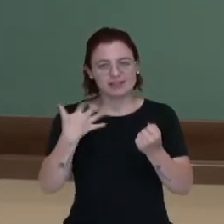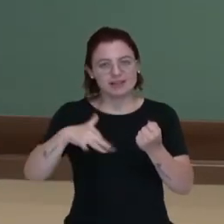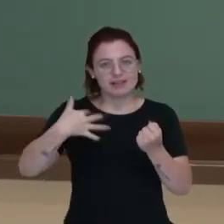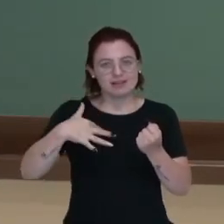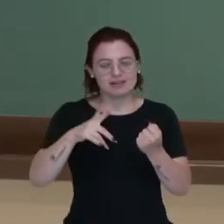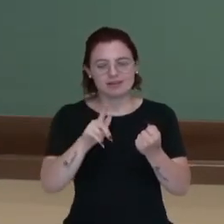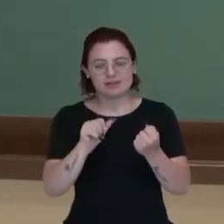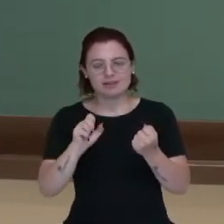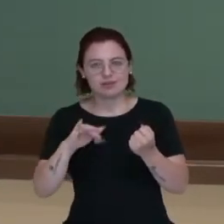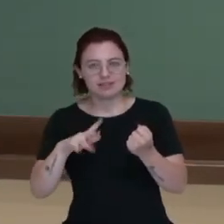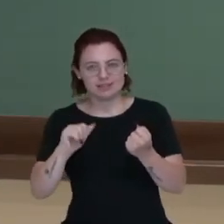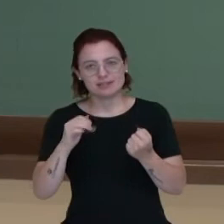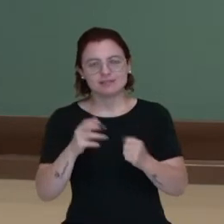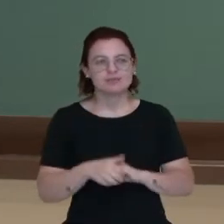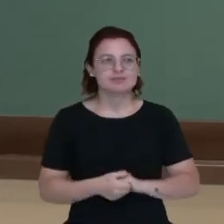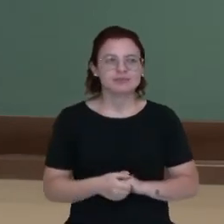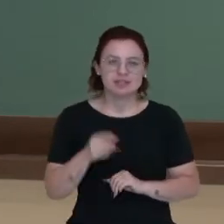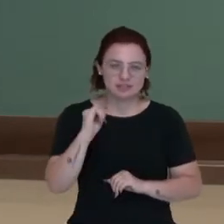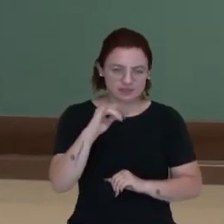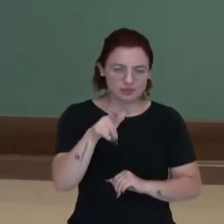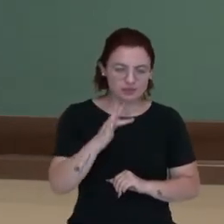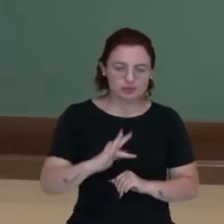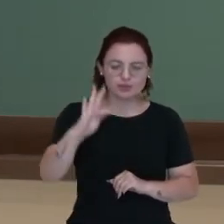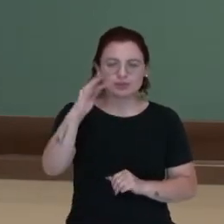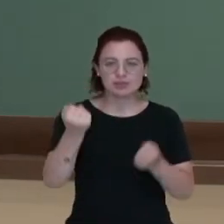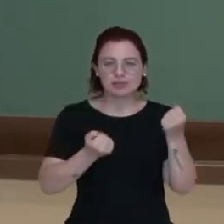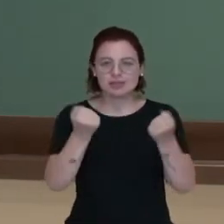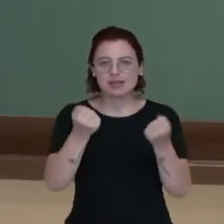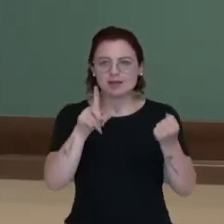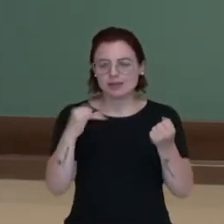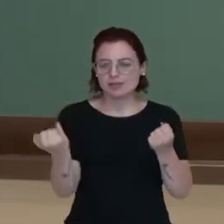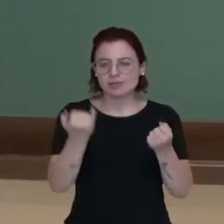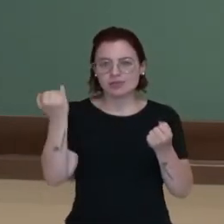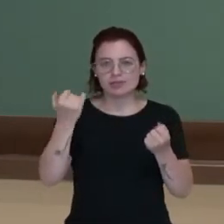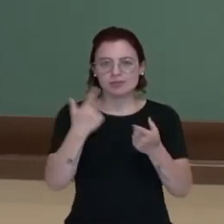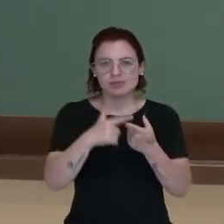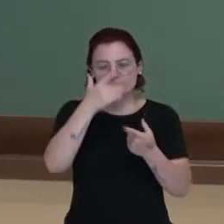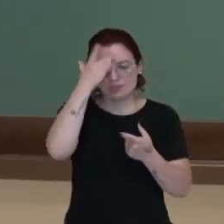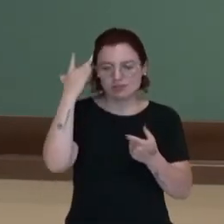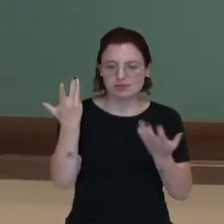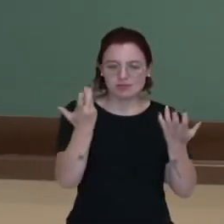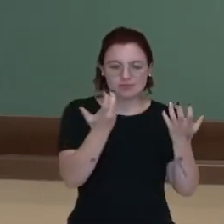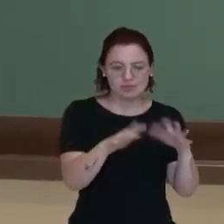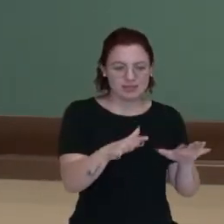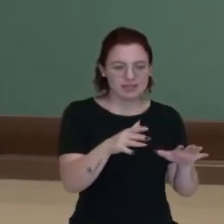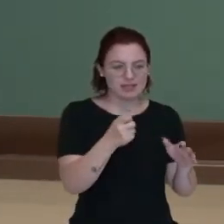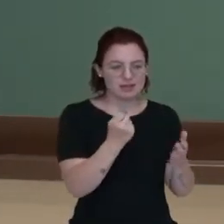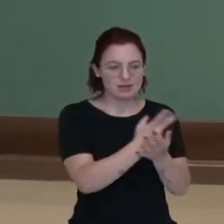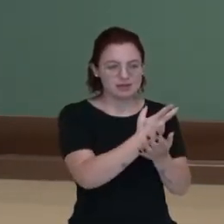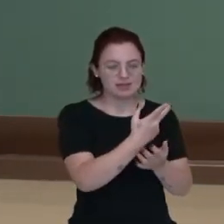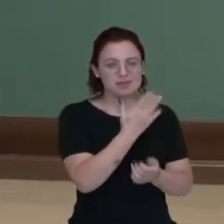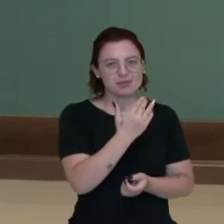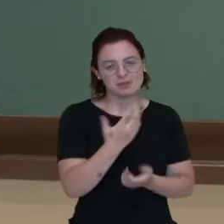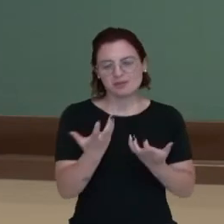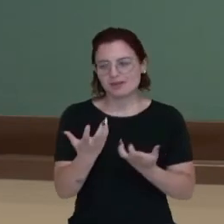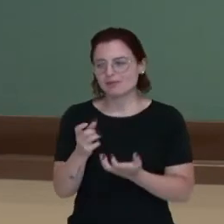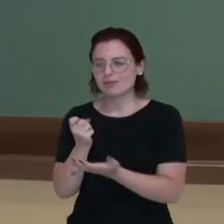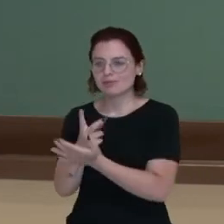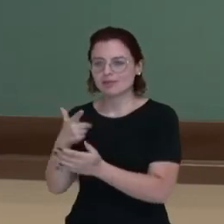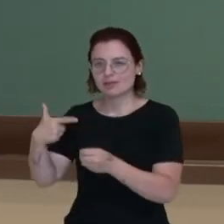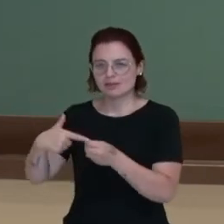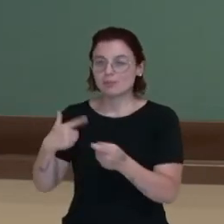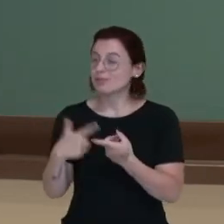tão importante. É tão importante que algumas pessoas até deixam de comprar algum alimento para comprar gasolina. Por